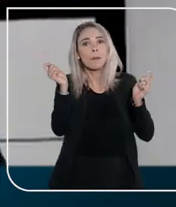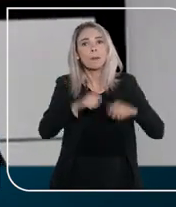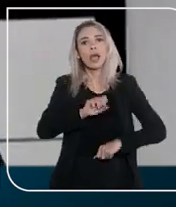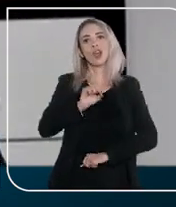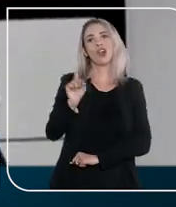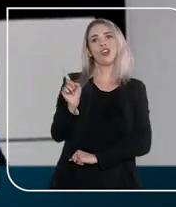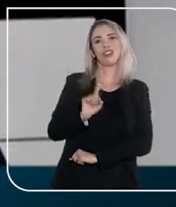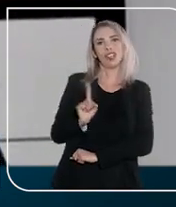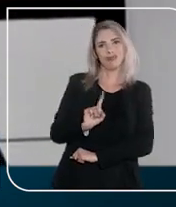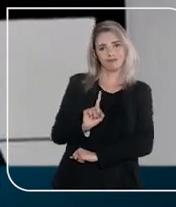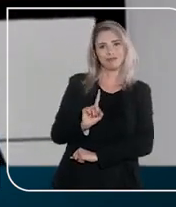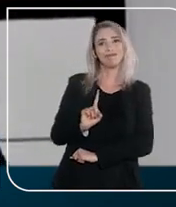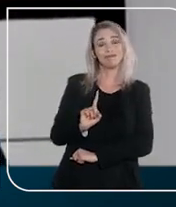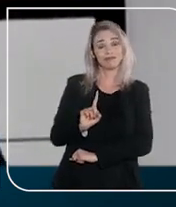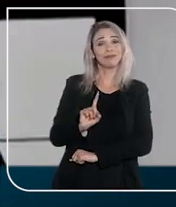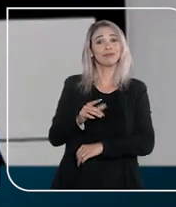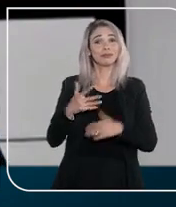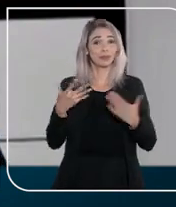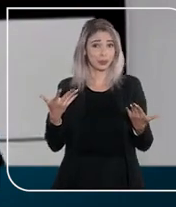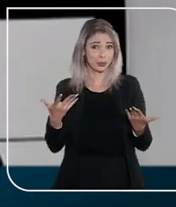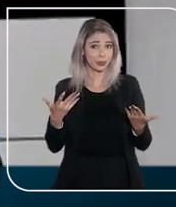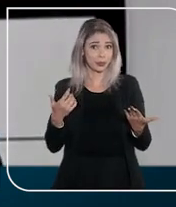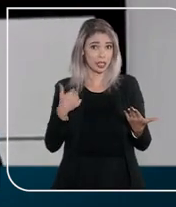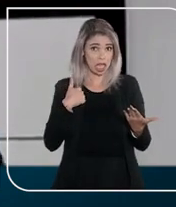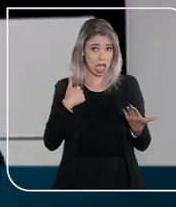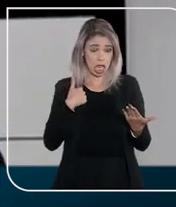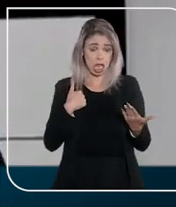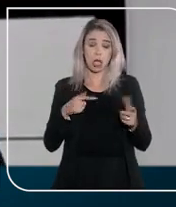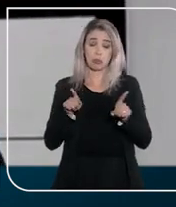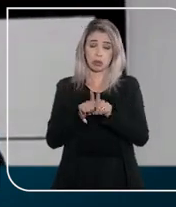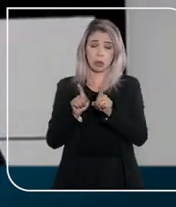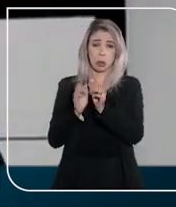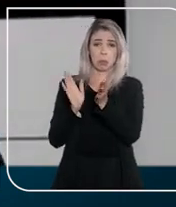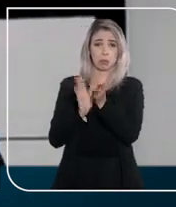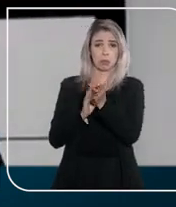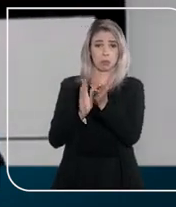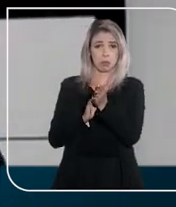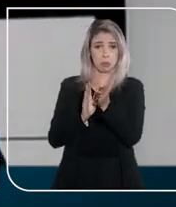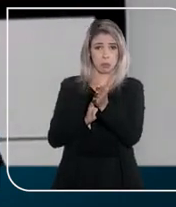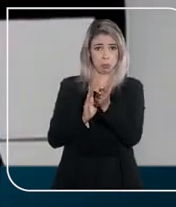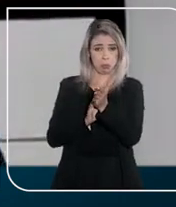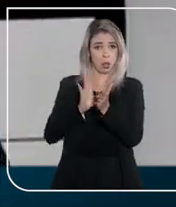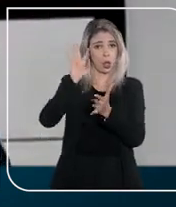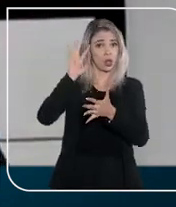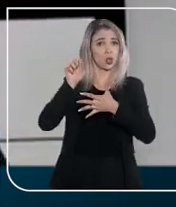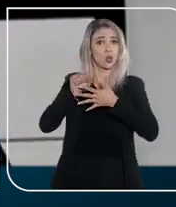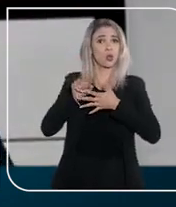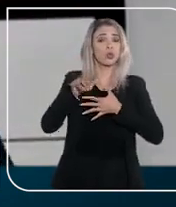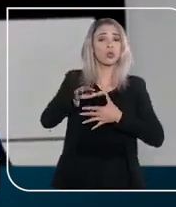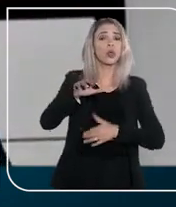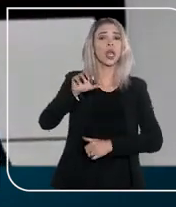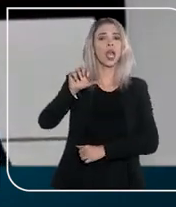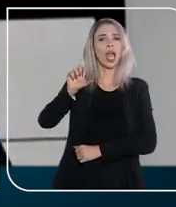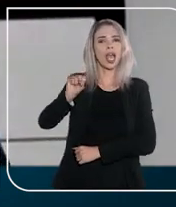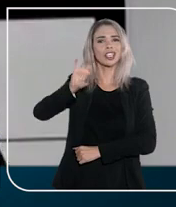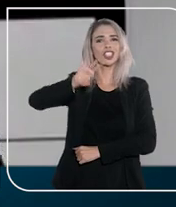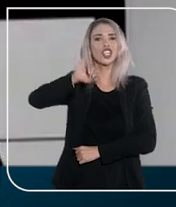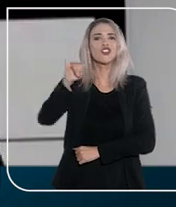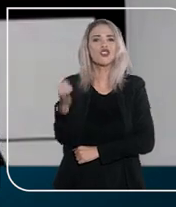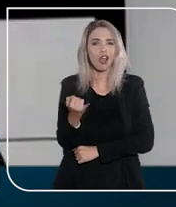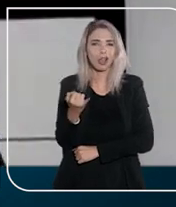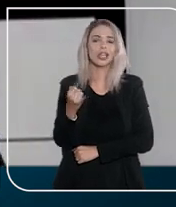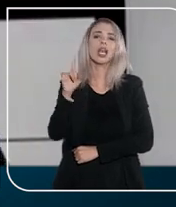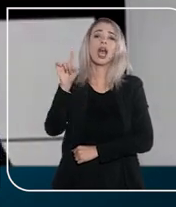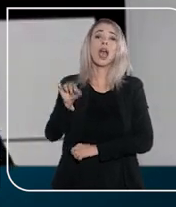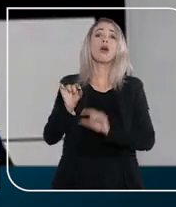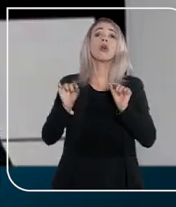capacidade. Inclusive, aqui eu parabenizo a jurisprudência do Superior Tribunal de Justiça, é isso que o Superior Tribunal de